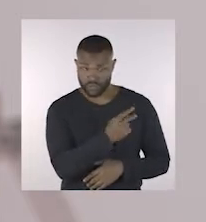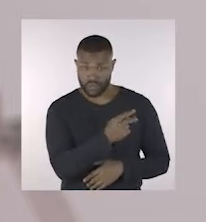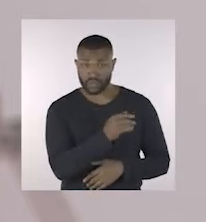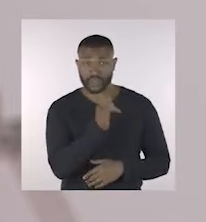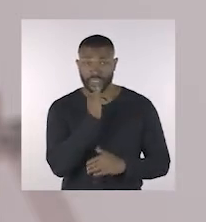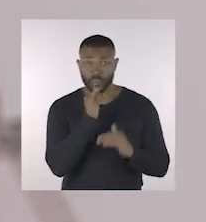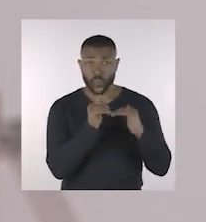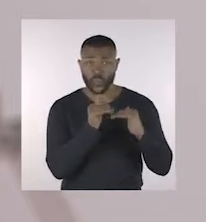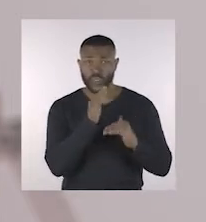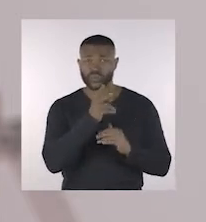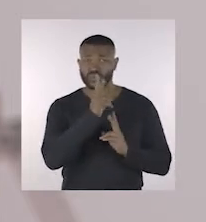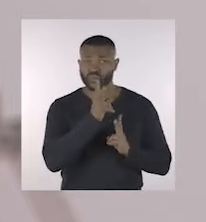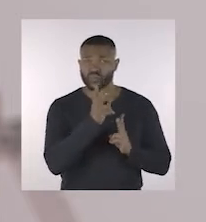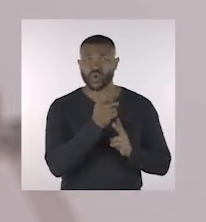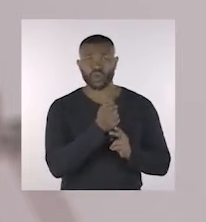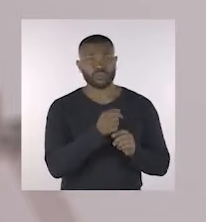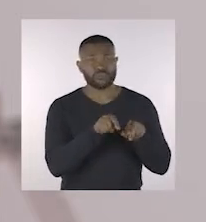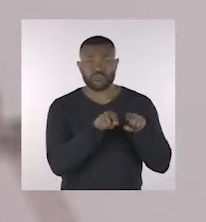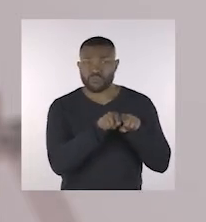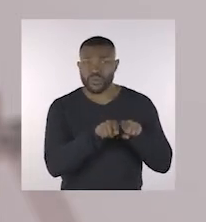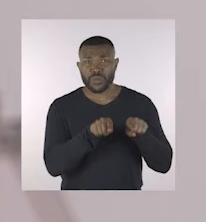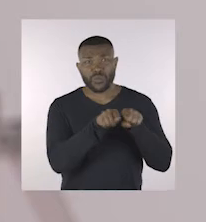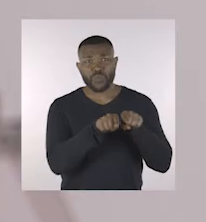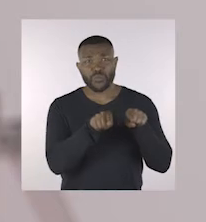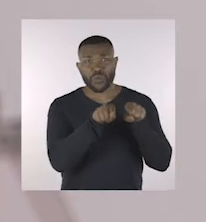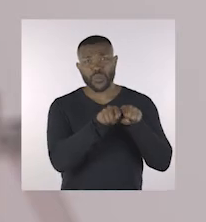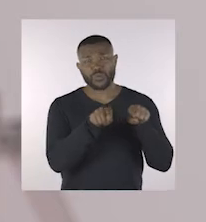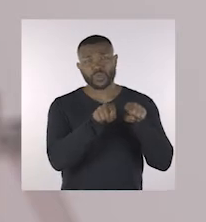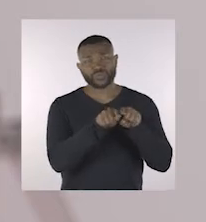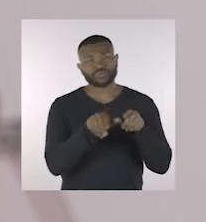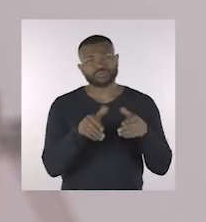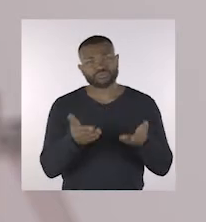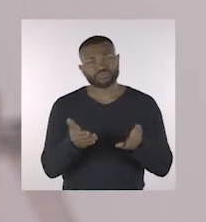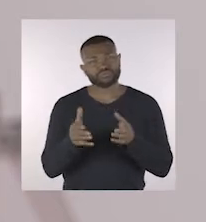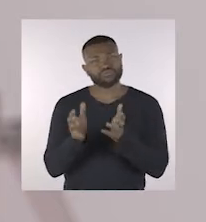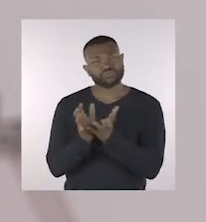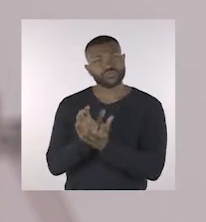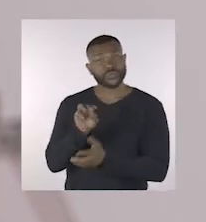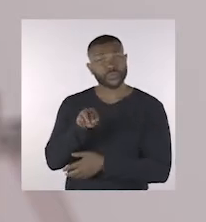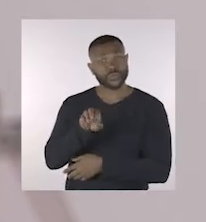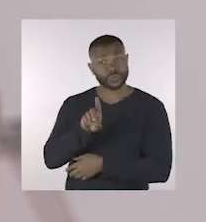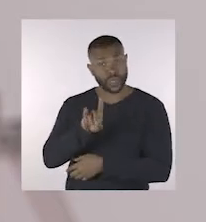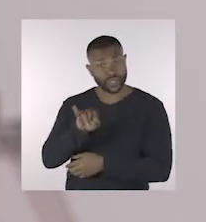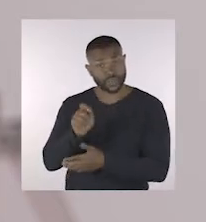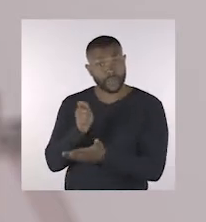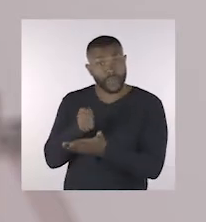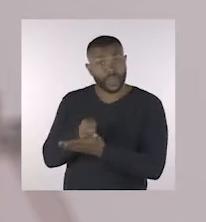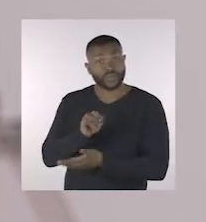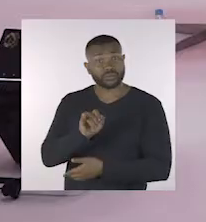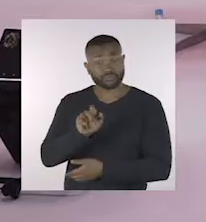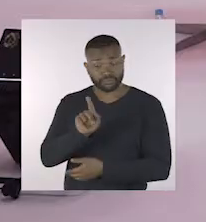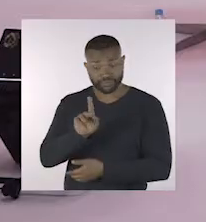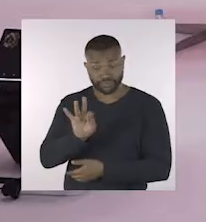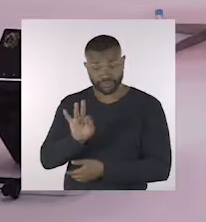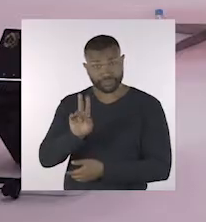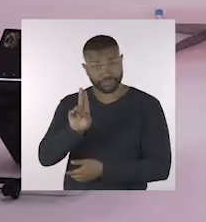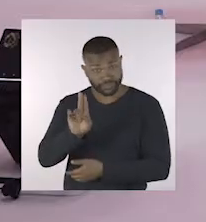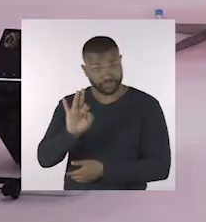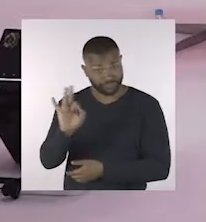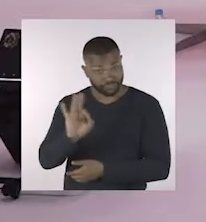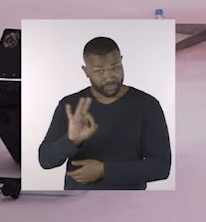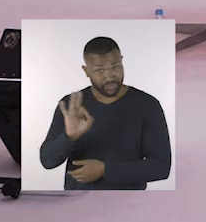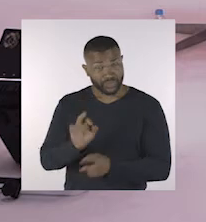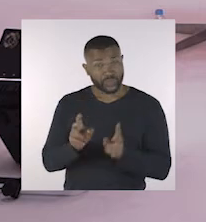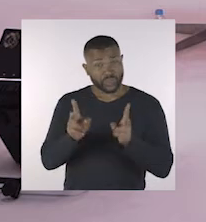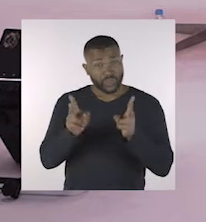o valor deles né e daí para cima continua a mesma alíquota então a classe média ela paga o mesmo IPTU